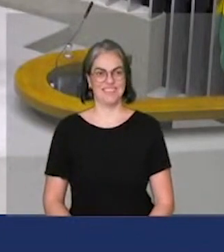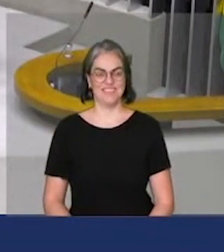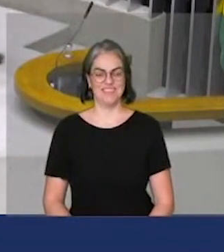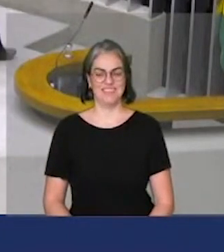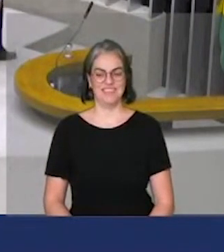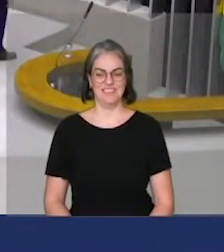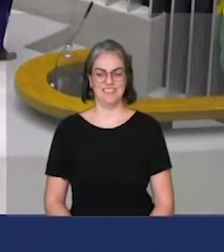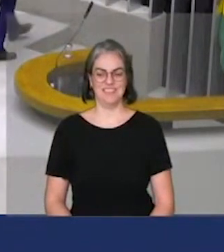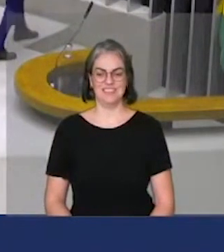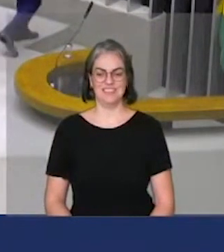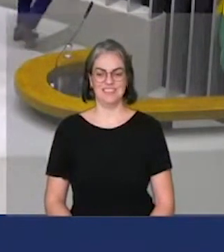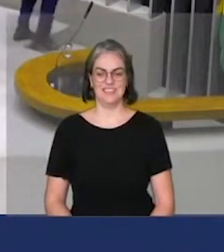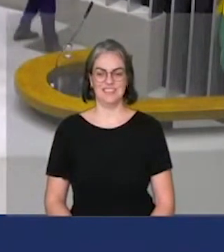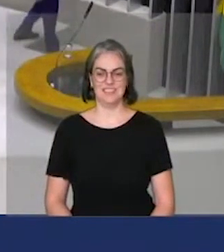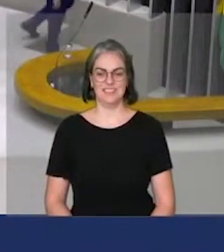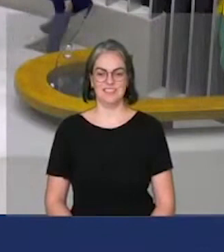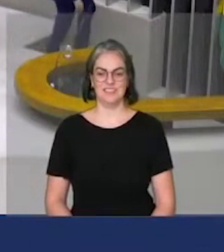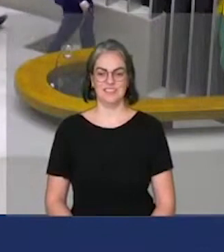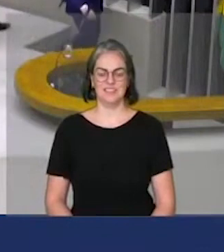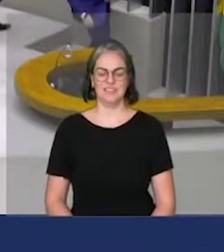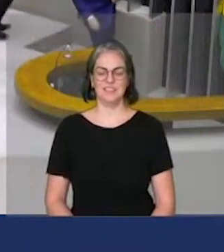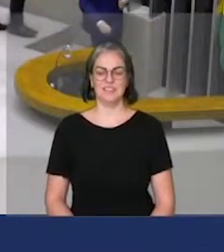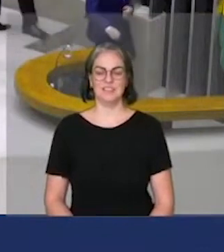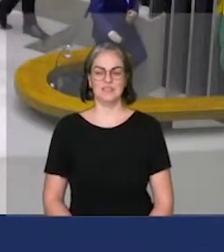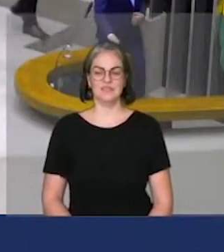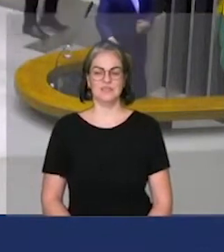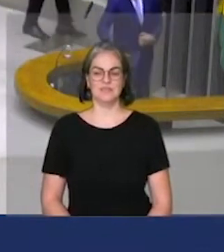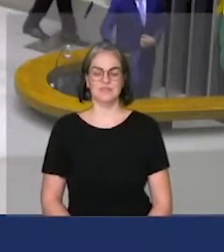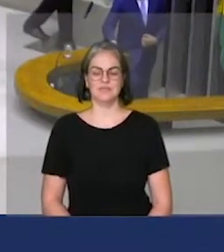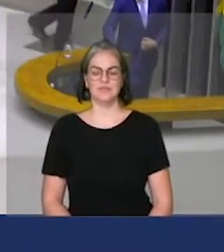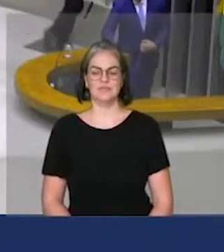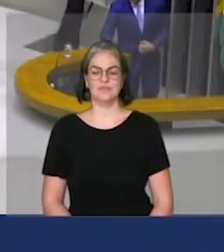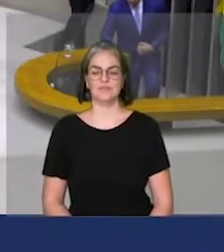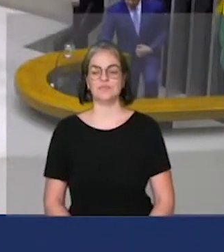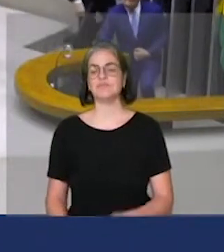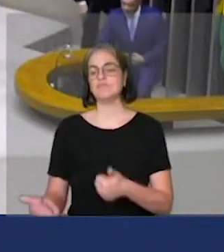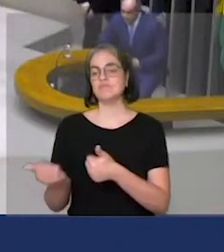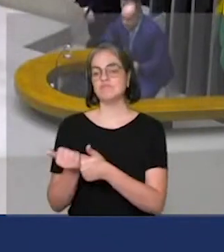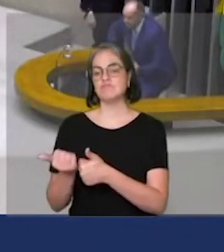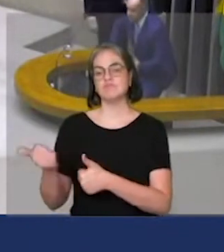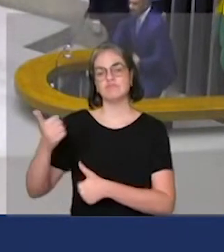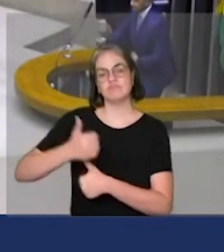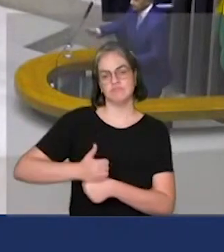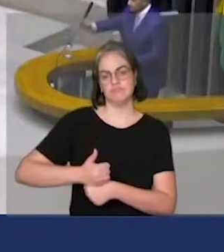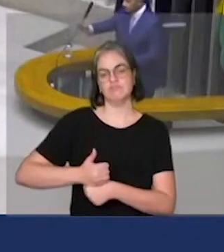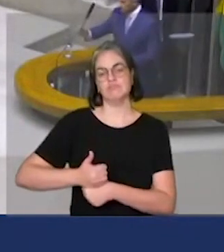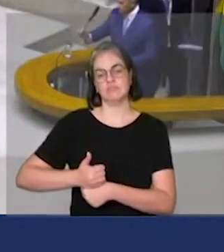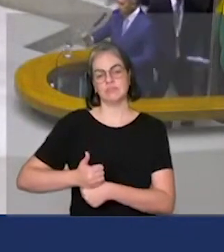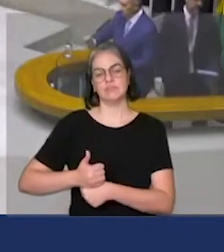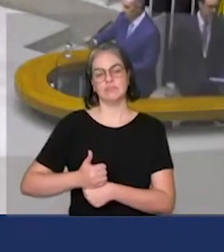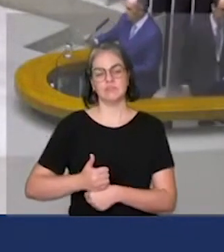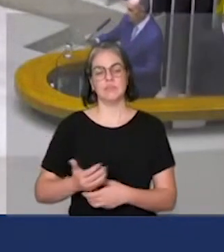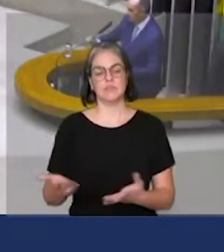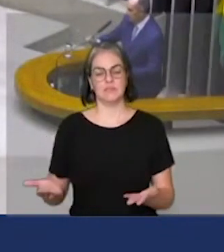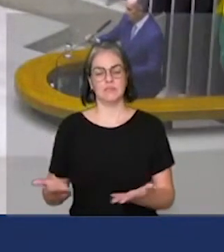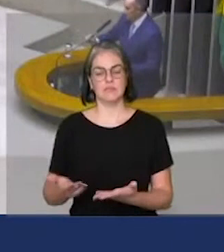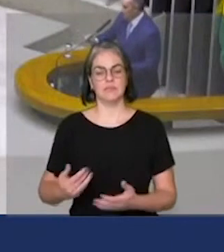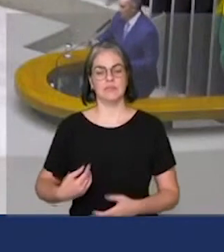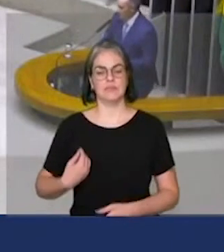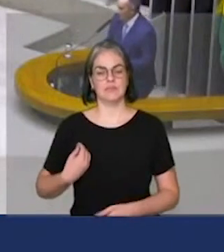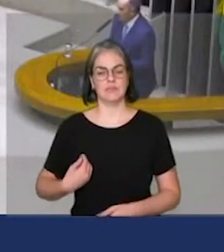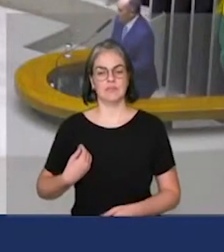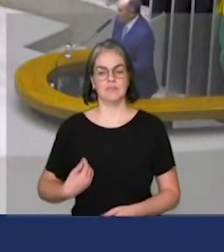Tomando posse como suplente em razão de vacância de titular, deputado Luciano Palma de